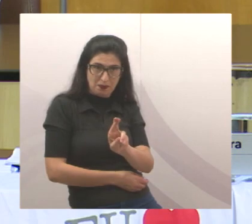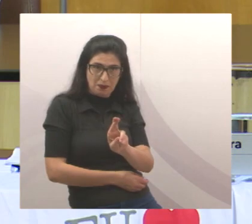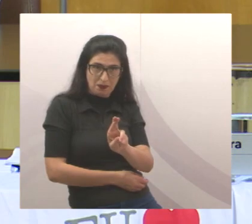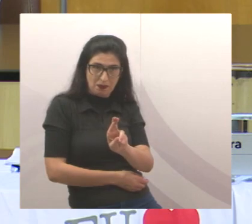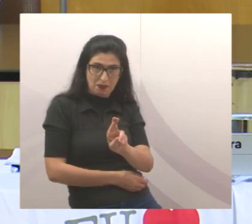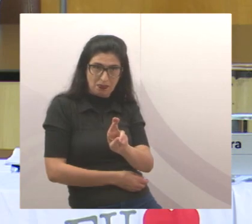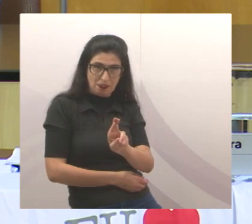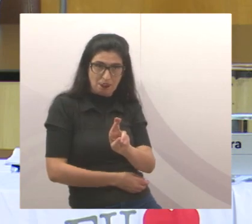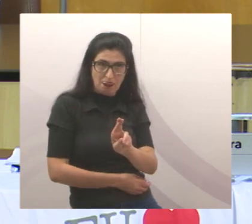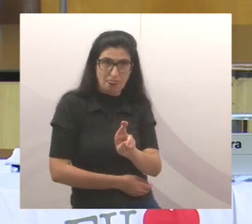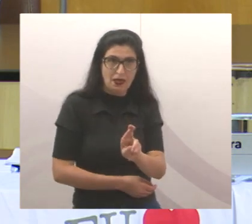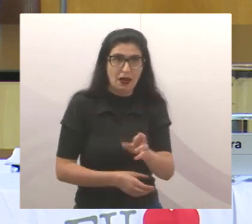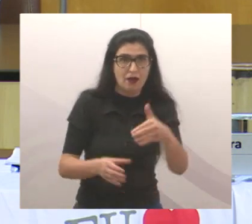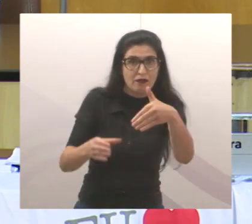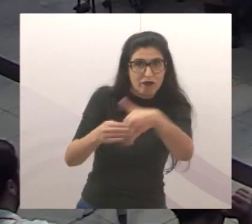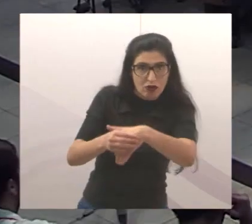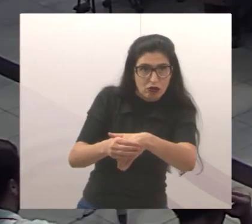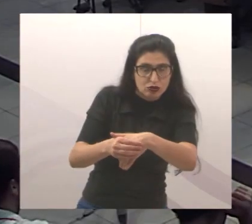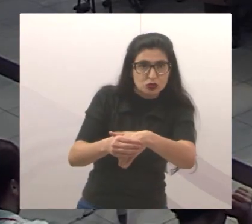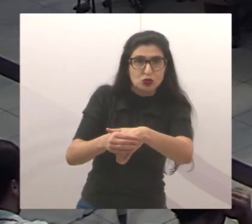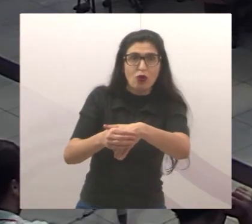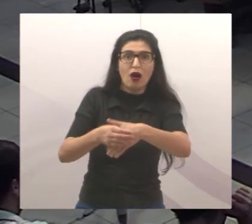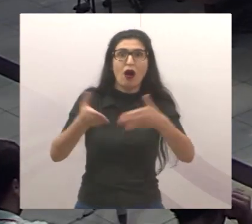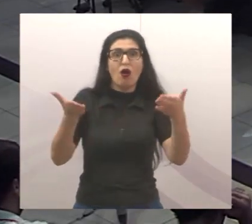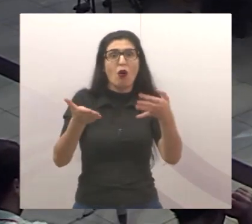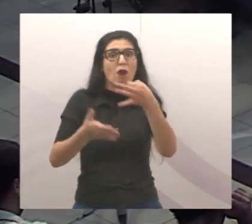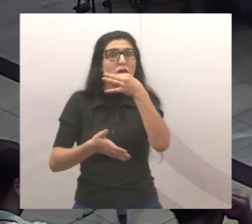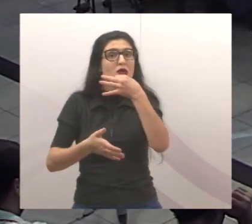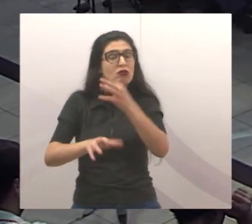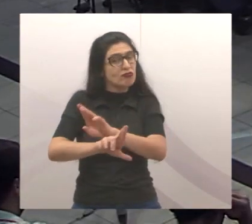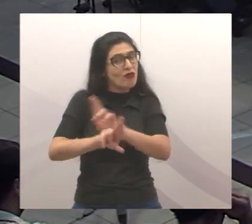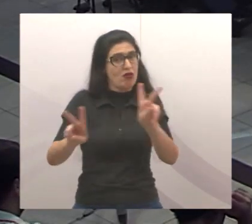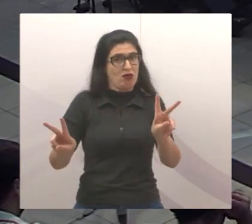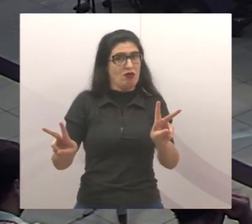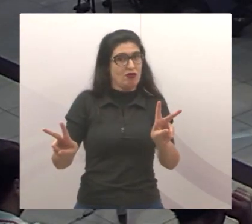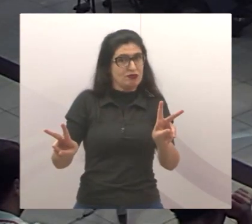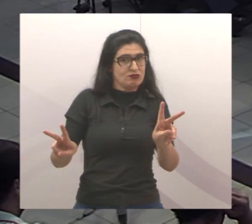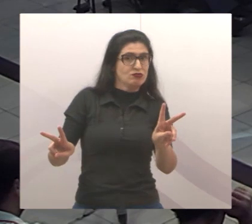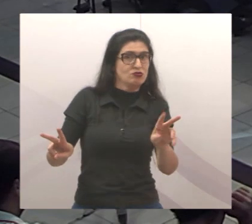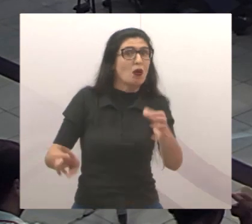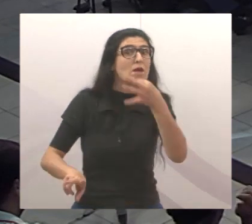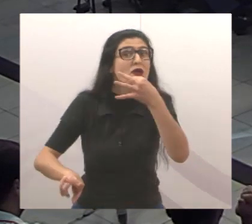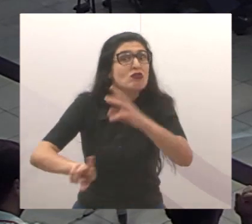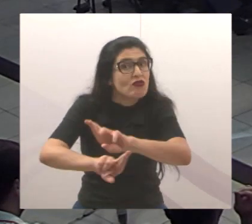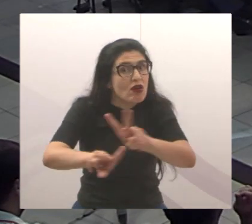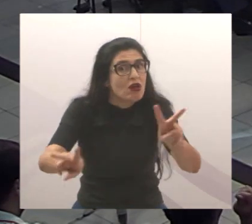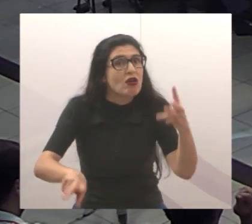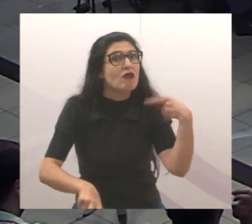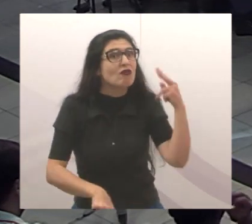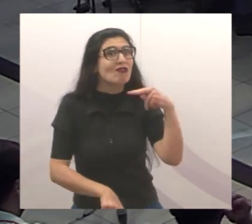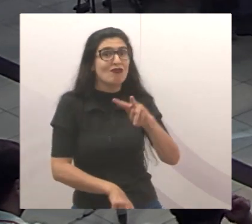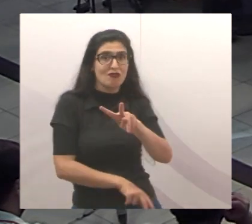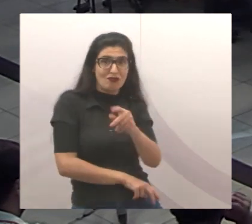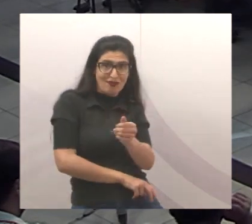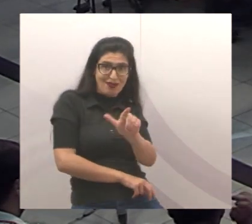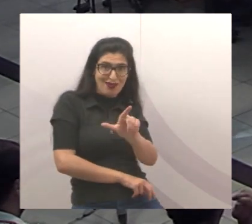retificar o voto. Vereador, para o entendimento, vereador Valmir,